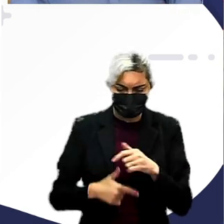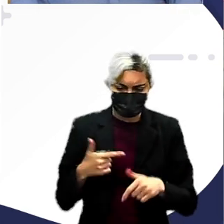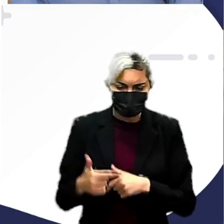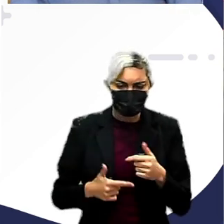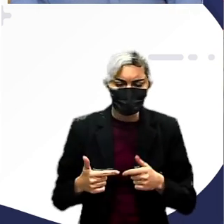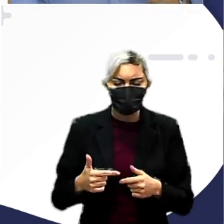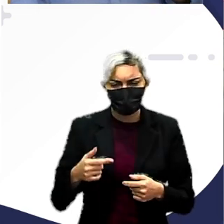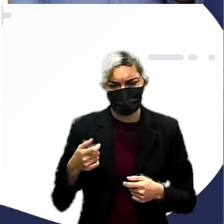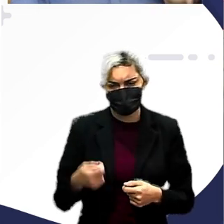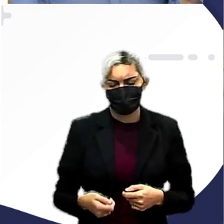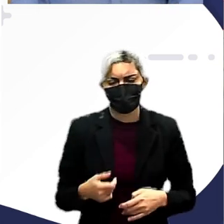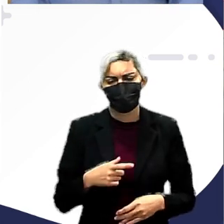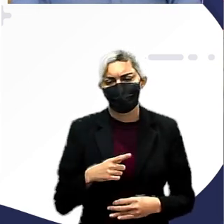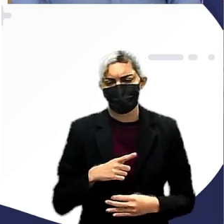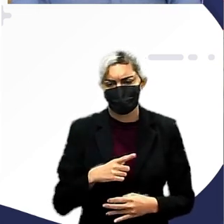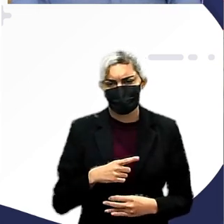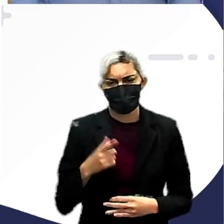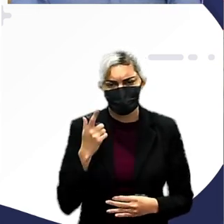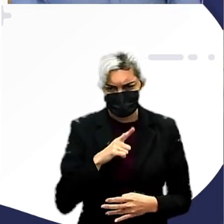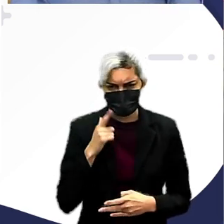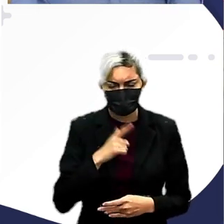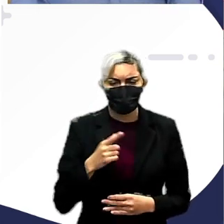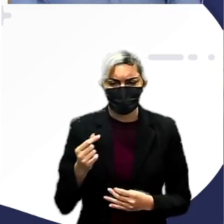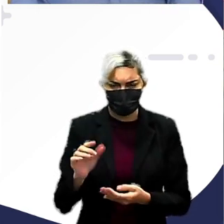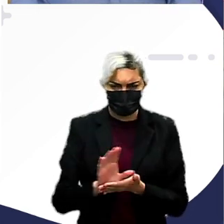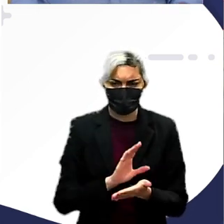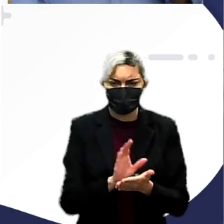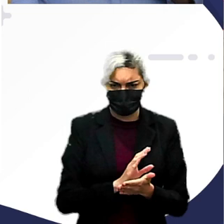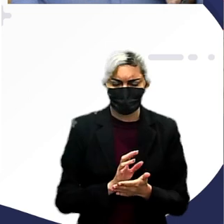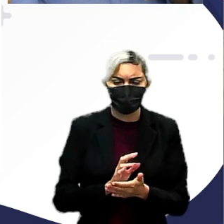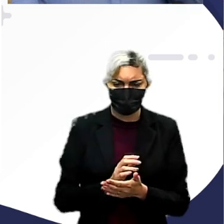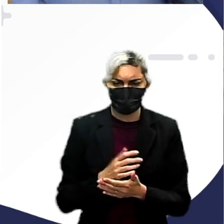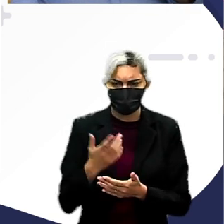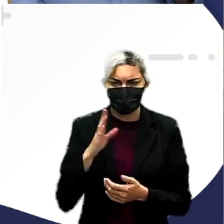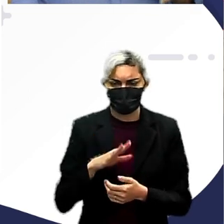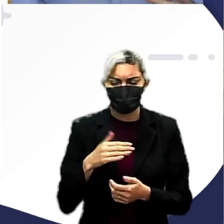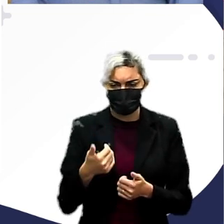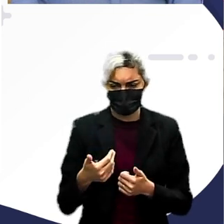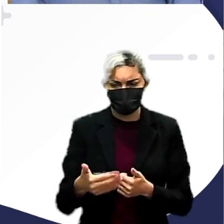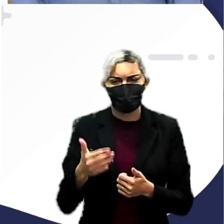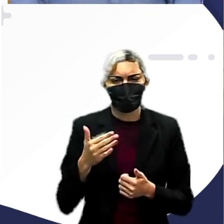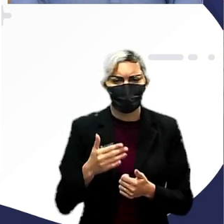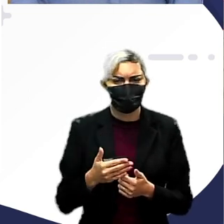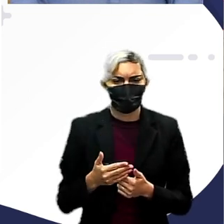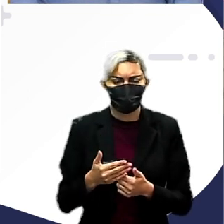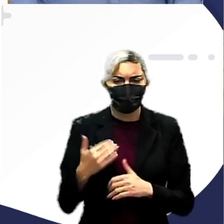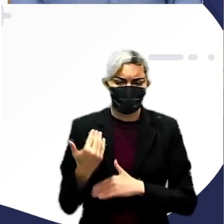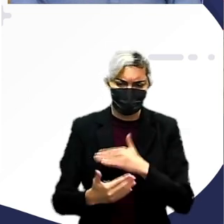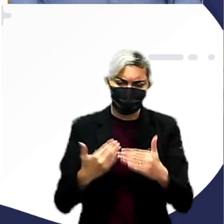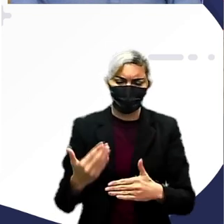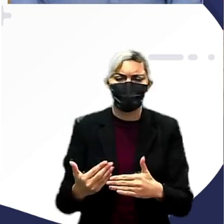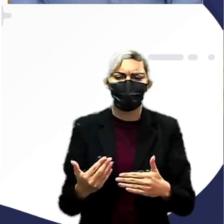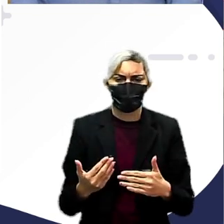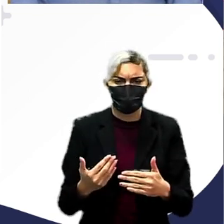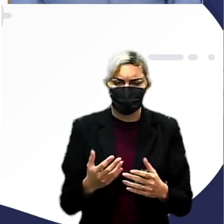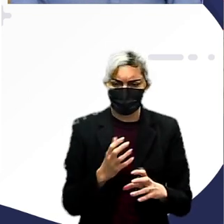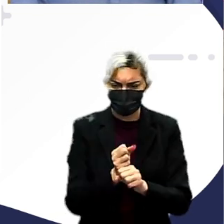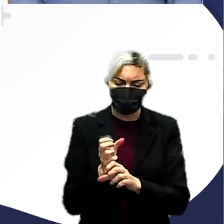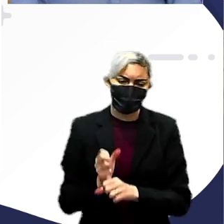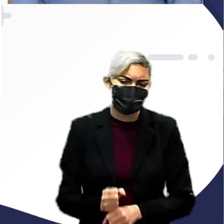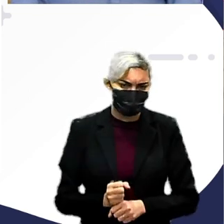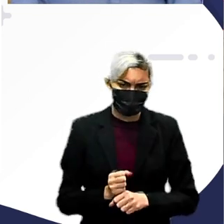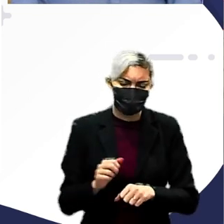forma efetiva. Eu tenho um recurso financeiro que atenda à minha realidade, legal, é por aí que eu vou desenvolver um orçamento de maneira